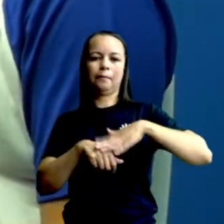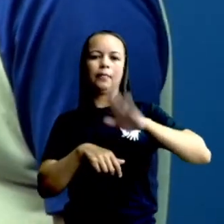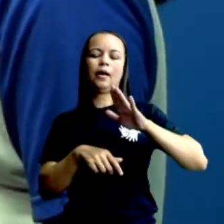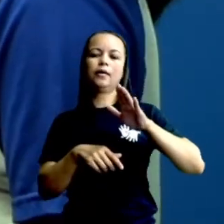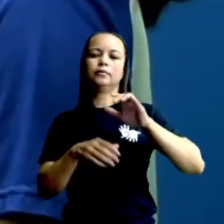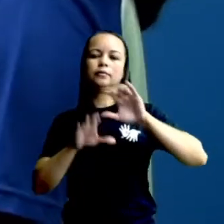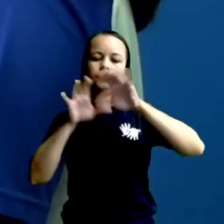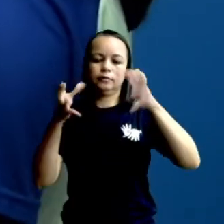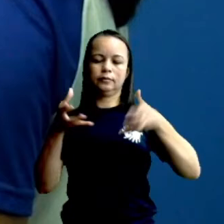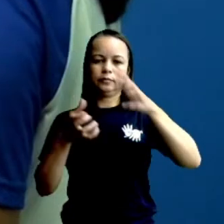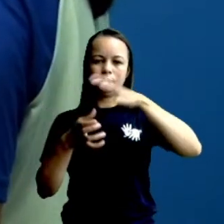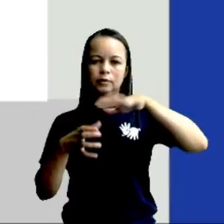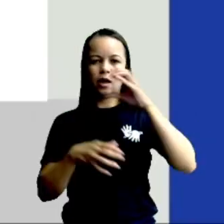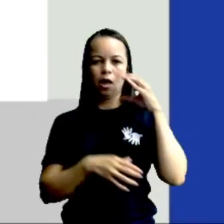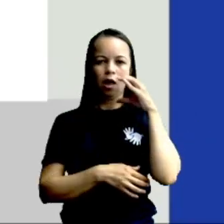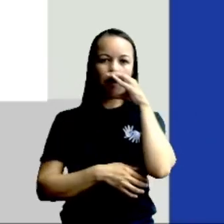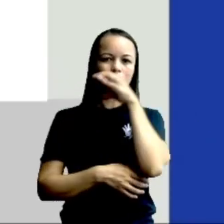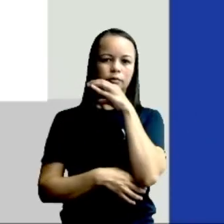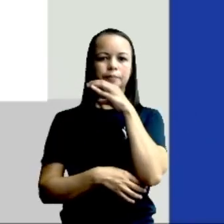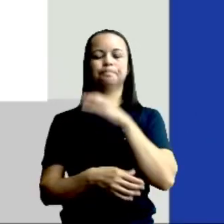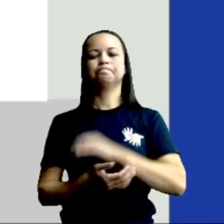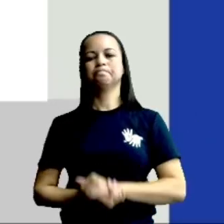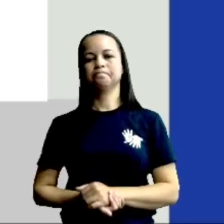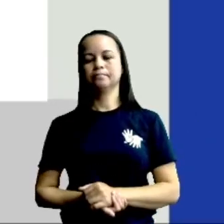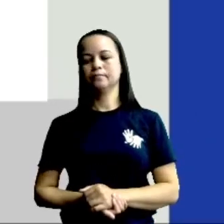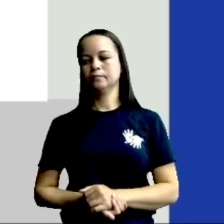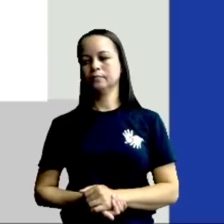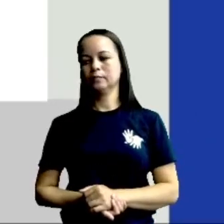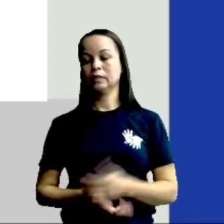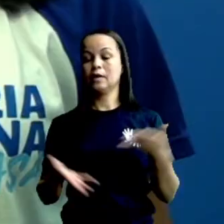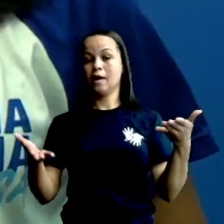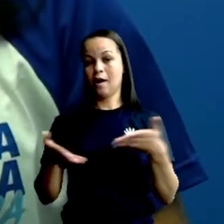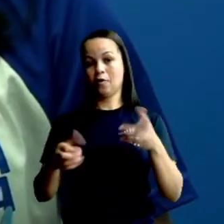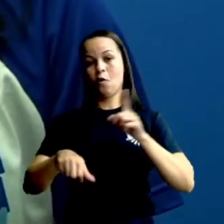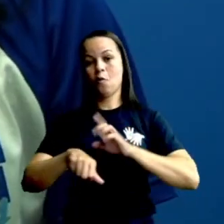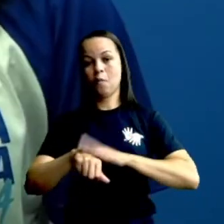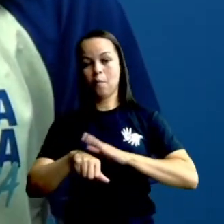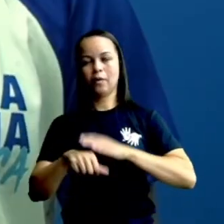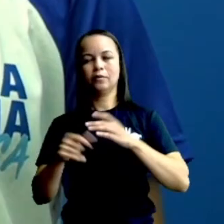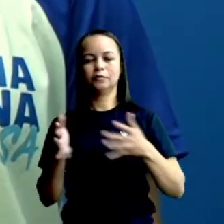efeito estufa. Bom? Vamos para a hora da nossa atividade?